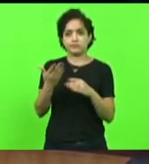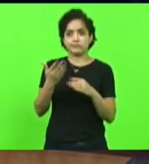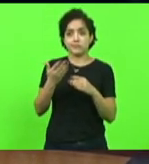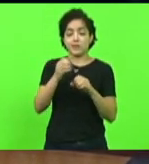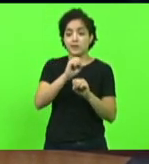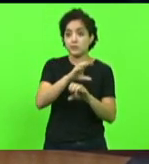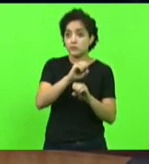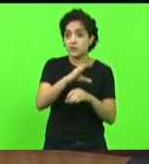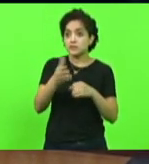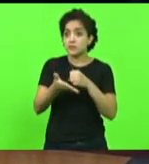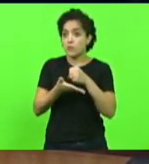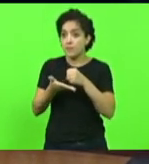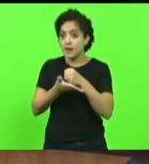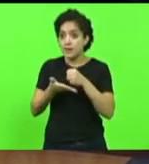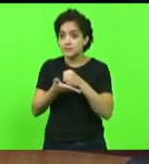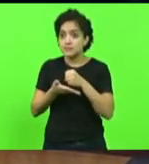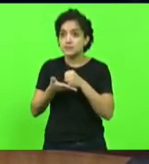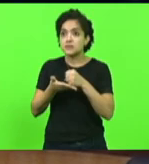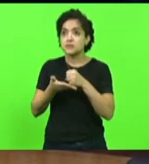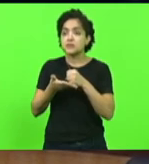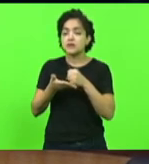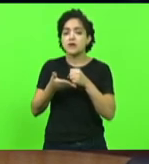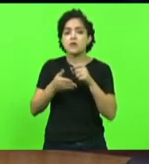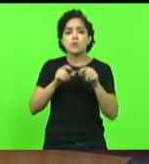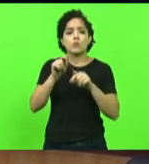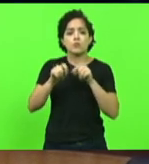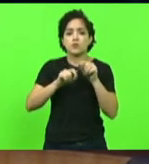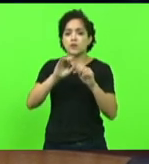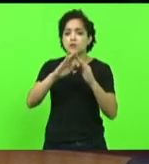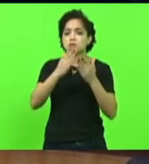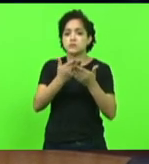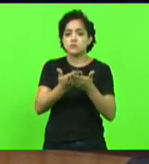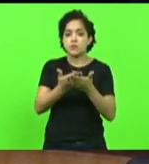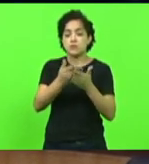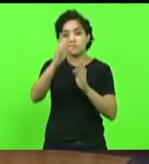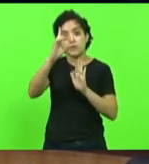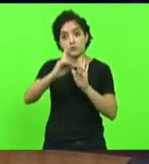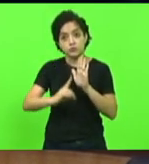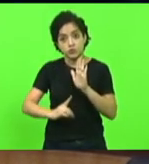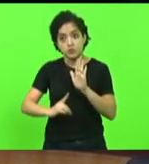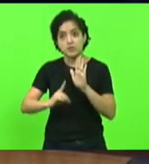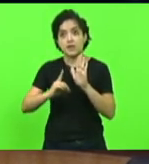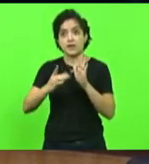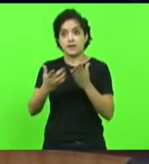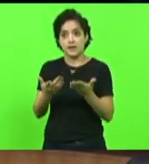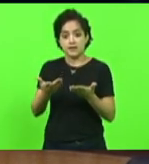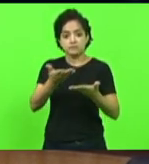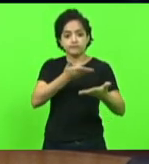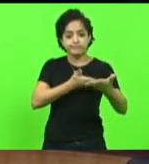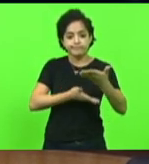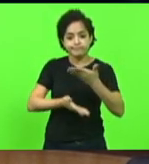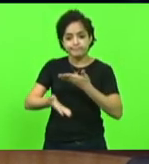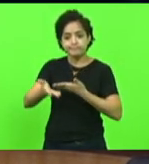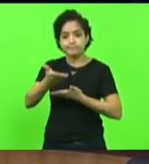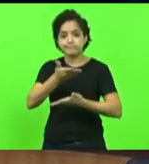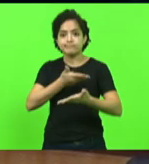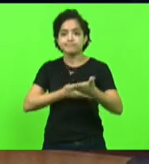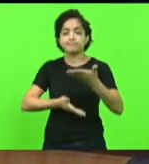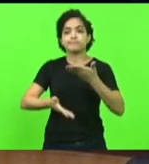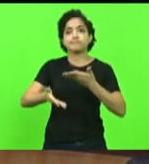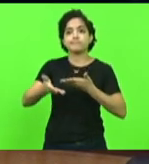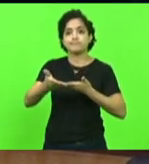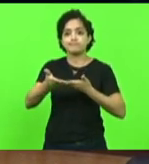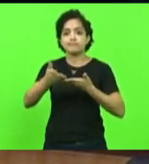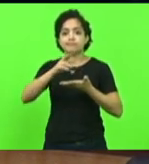adulto. O que é a escola? A escola é o direito da integração, da convivência, do contraditório, da